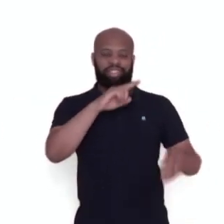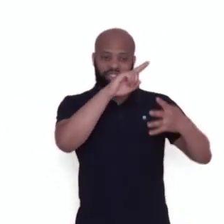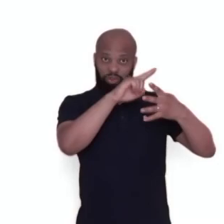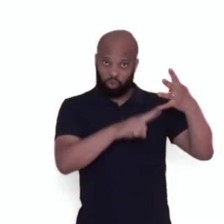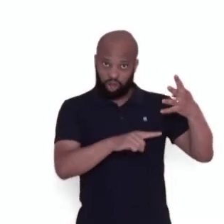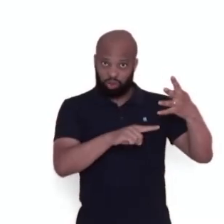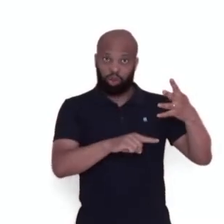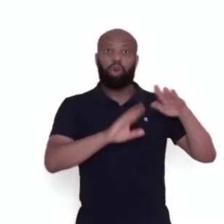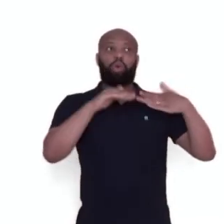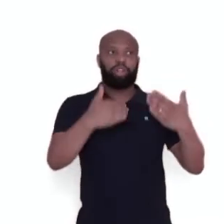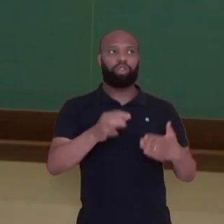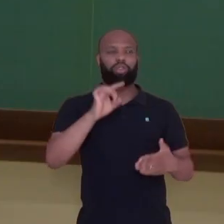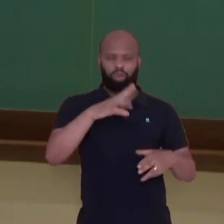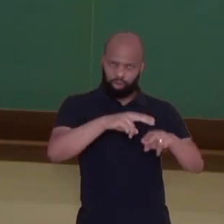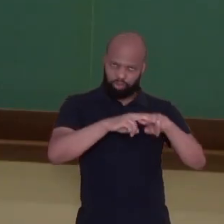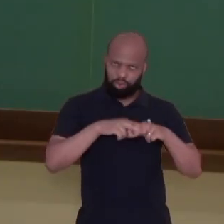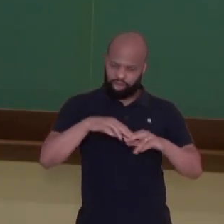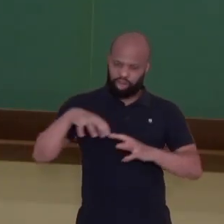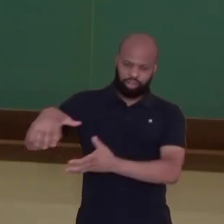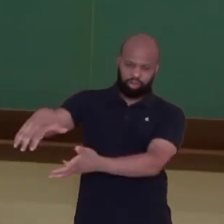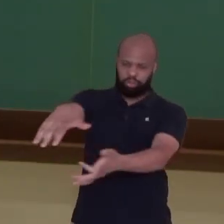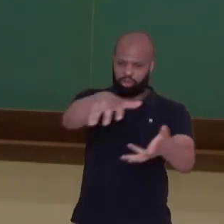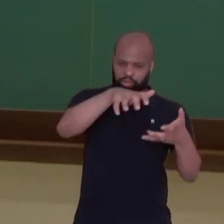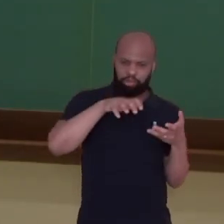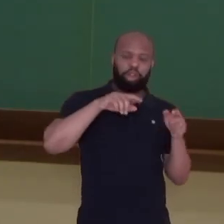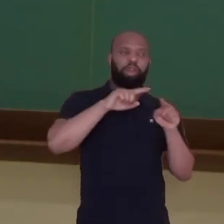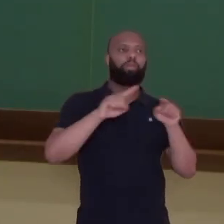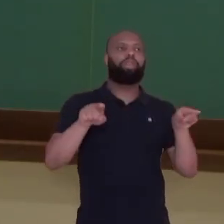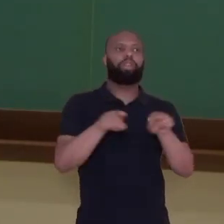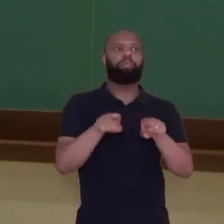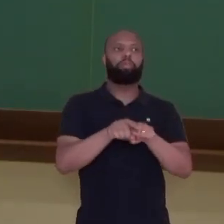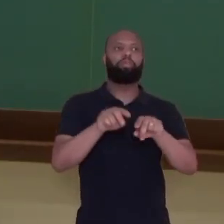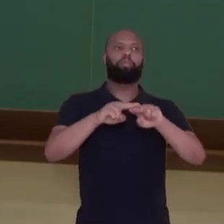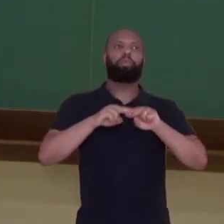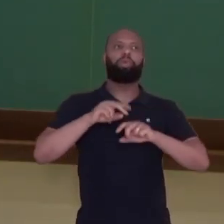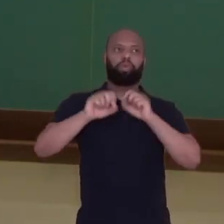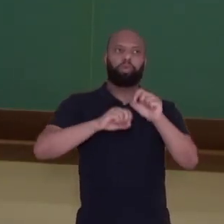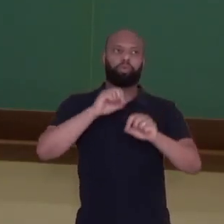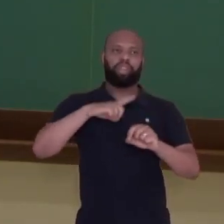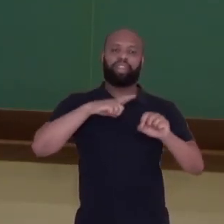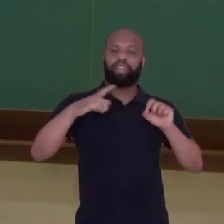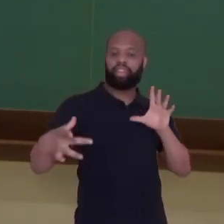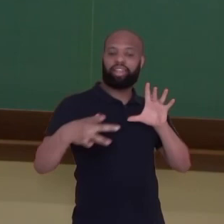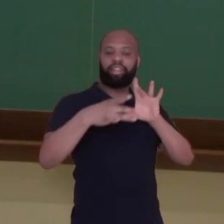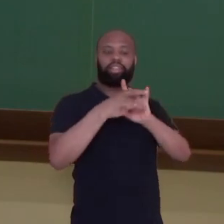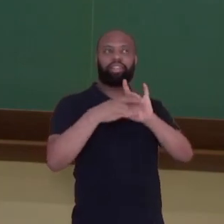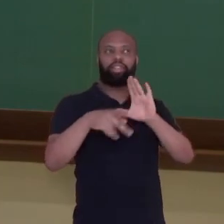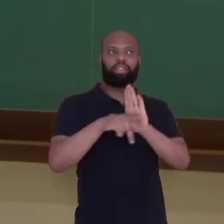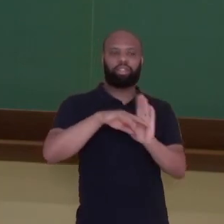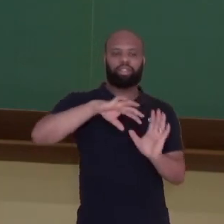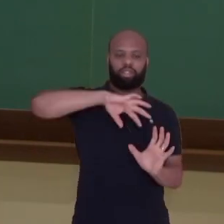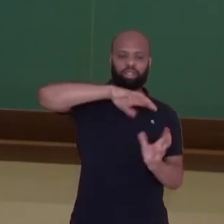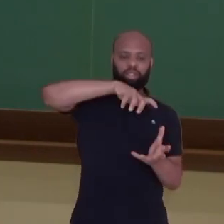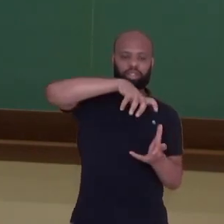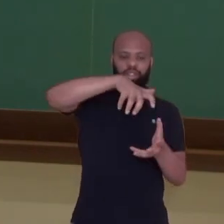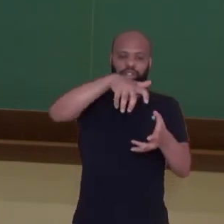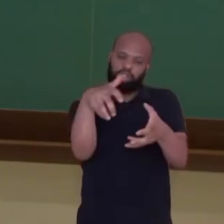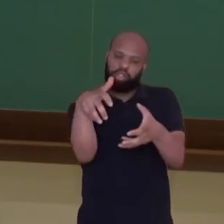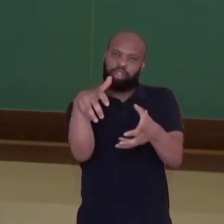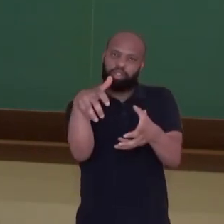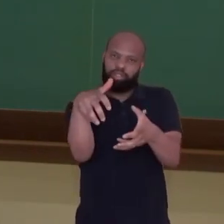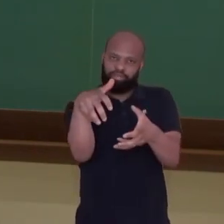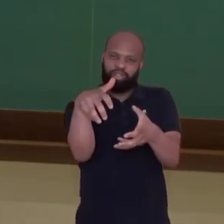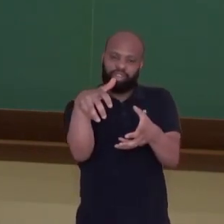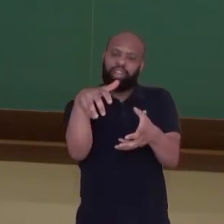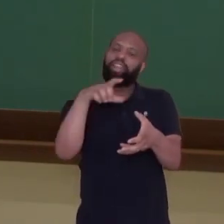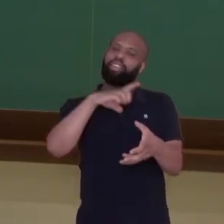acontecem não só por causa da translação, mas também com a associação do eixo de inclinação